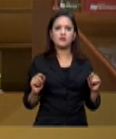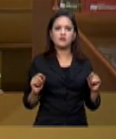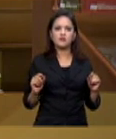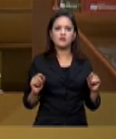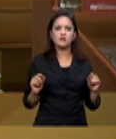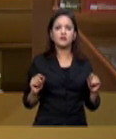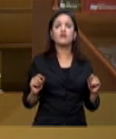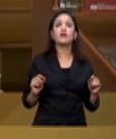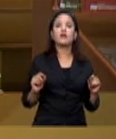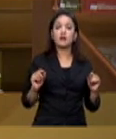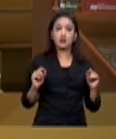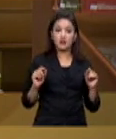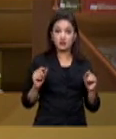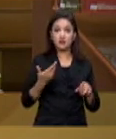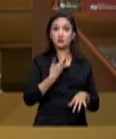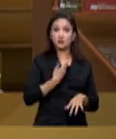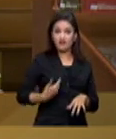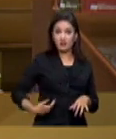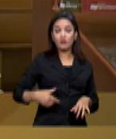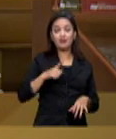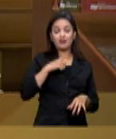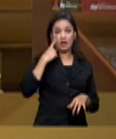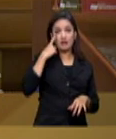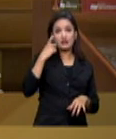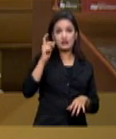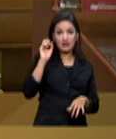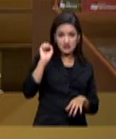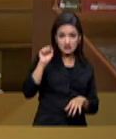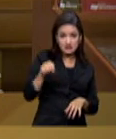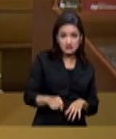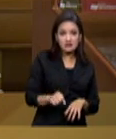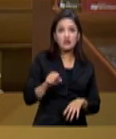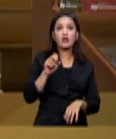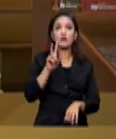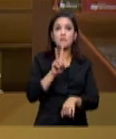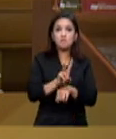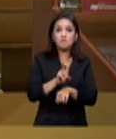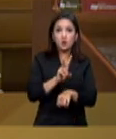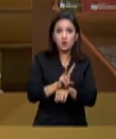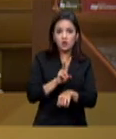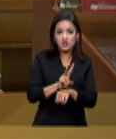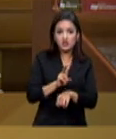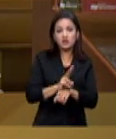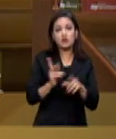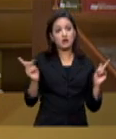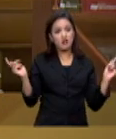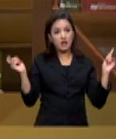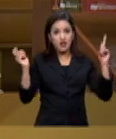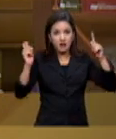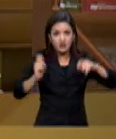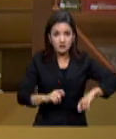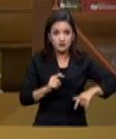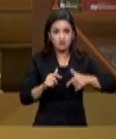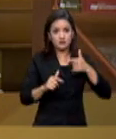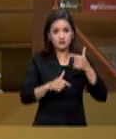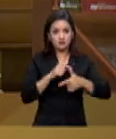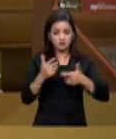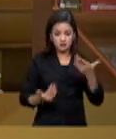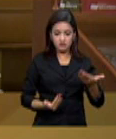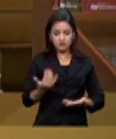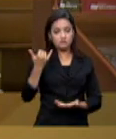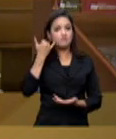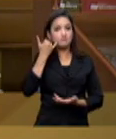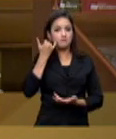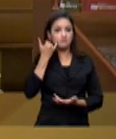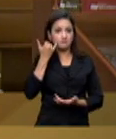legítimo interesse do Estado em proteger e preservar a eficácia dos serviços telefônicos de